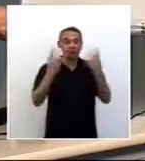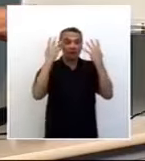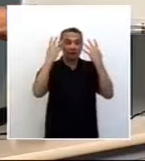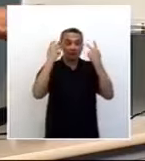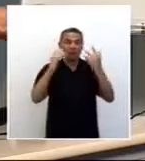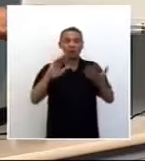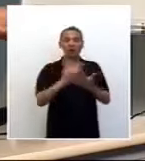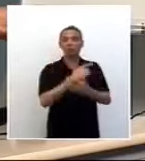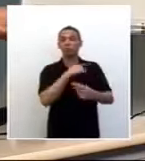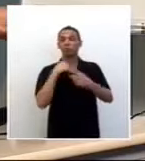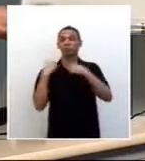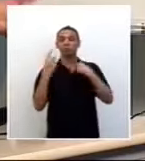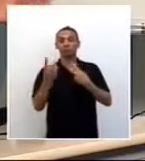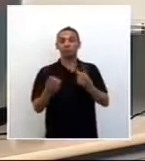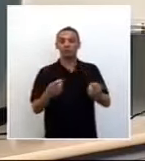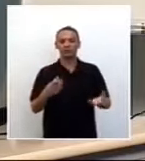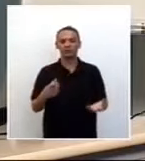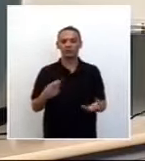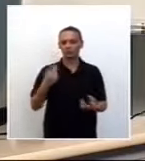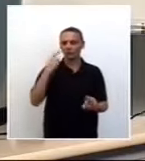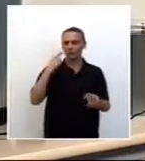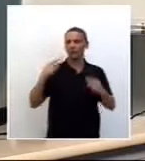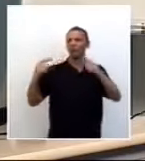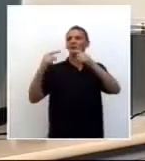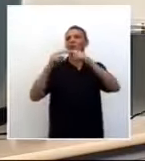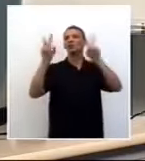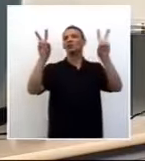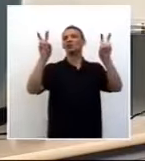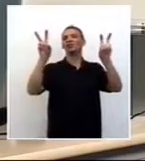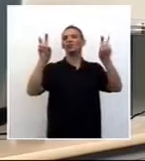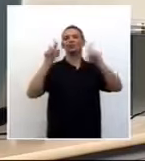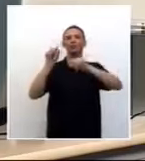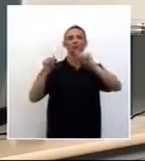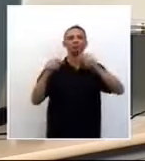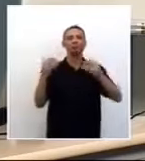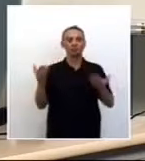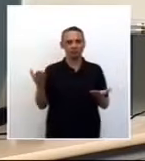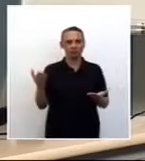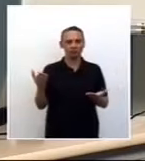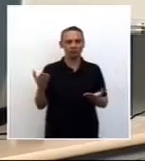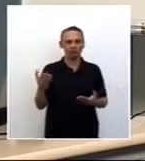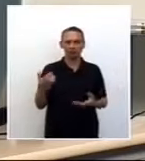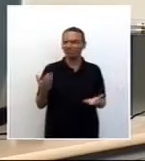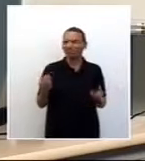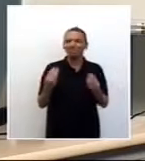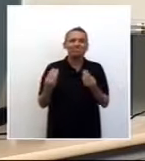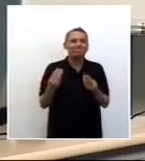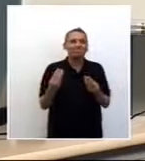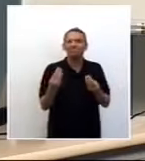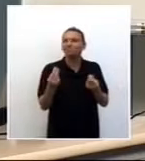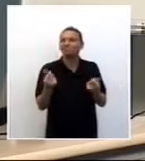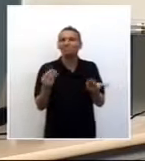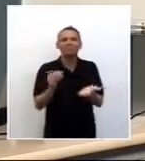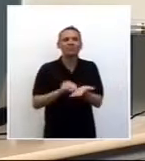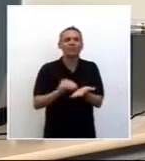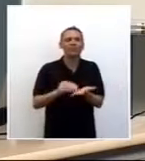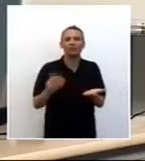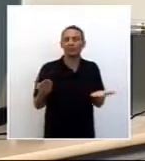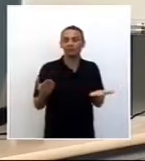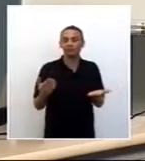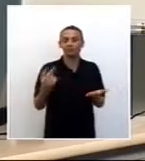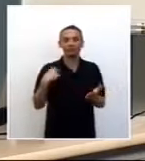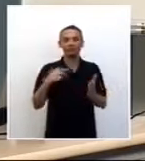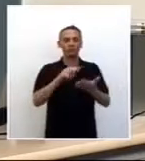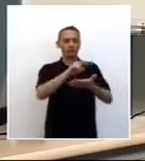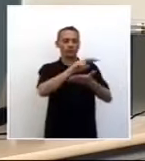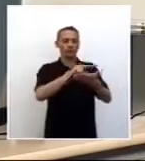fica muito vago vou relacionar o título quita também ficou vago o título né então